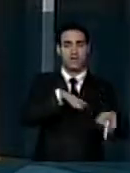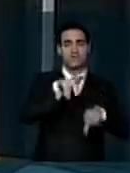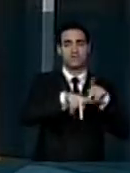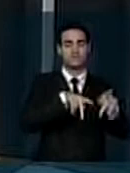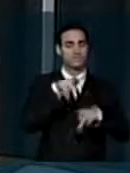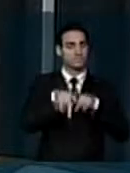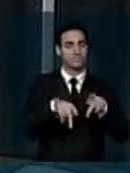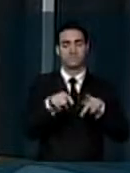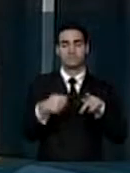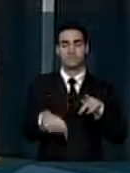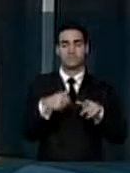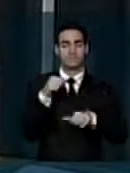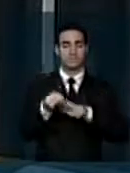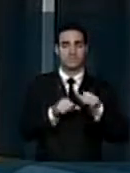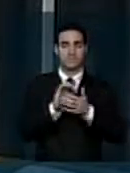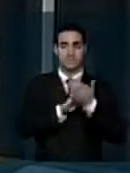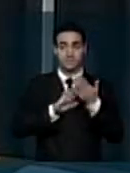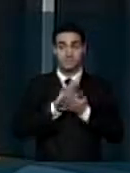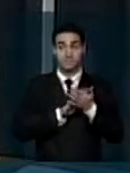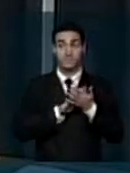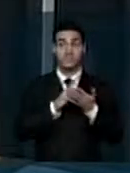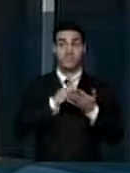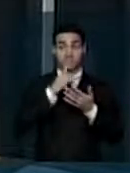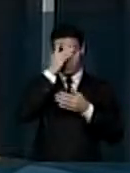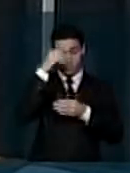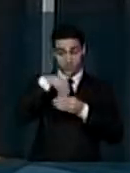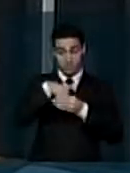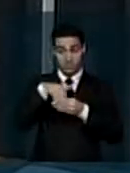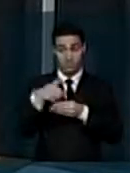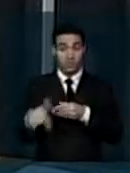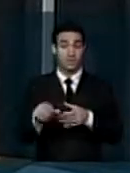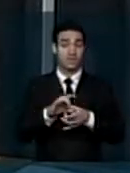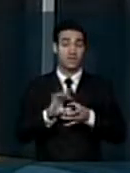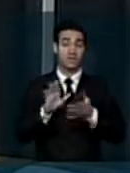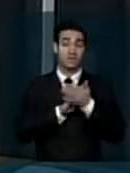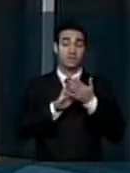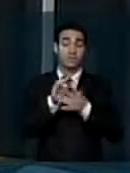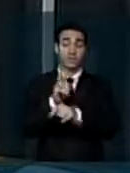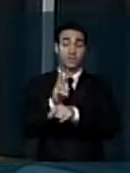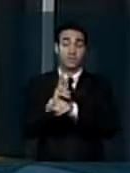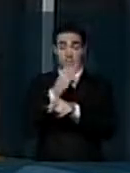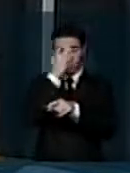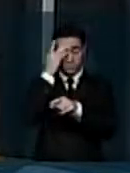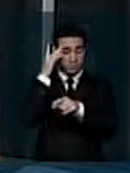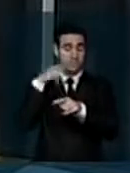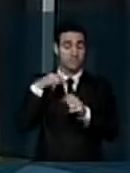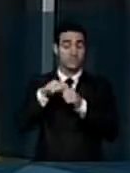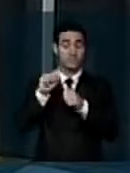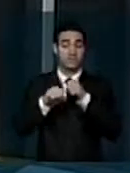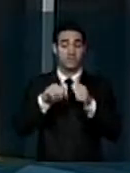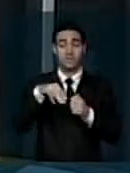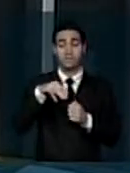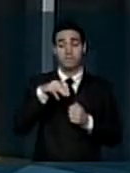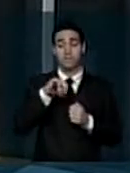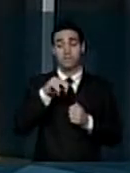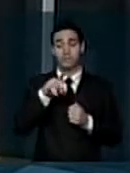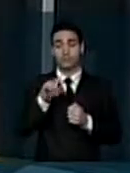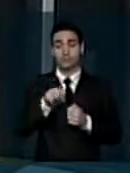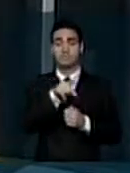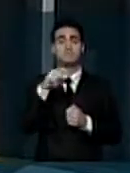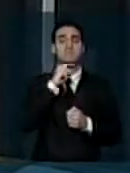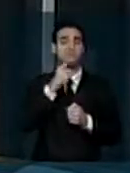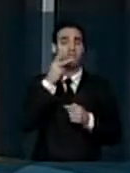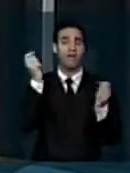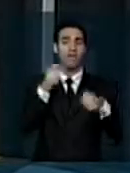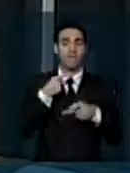e os eleitos não têm muita liberdade por serem controlados pelos que manipulam a mídia. Ninguém mais pode falar